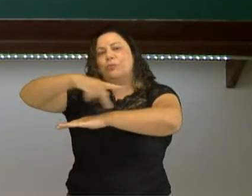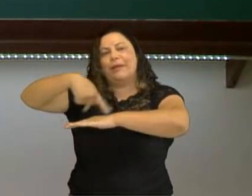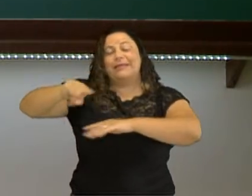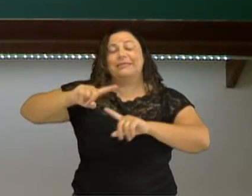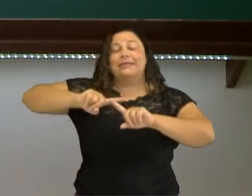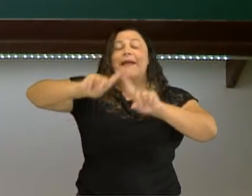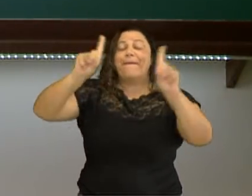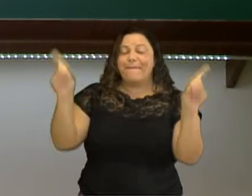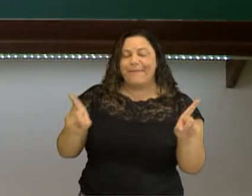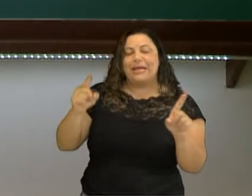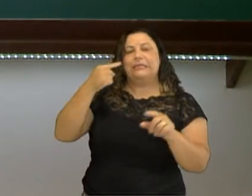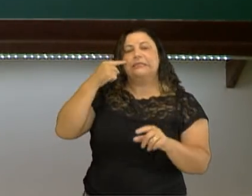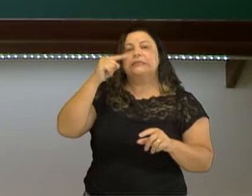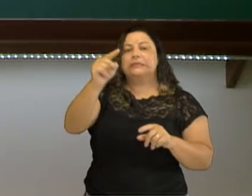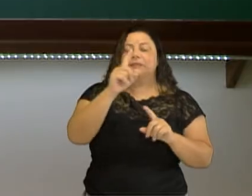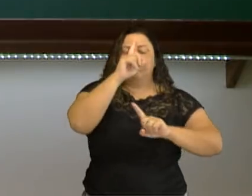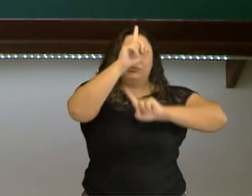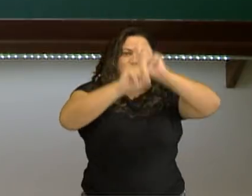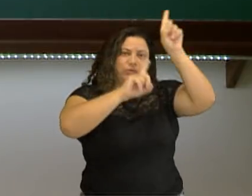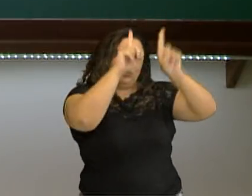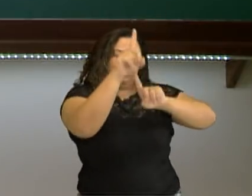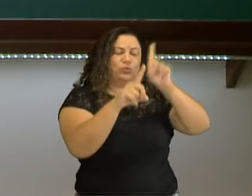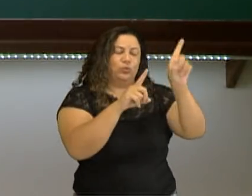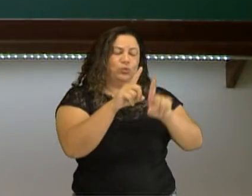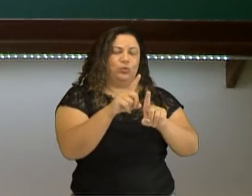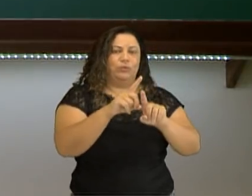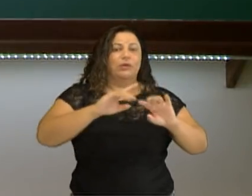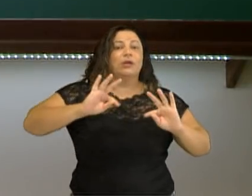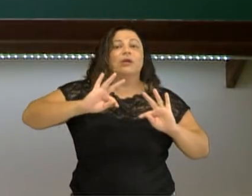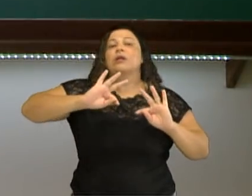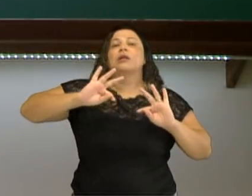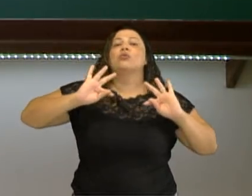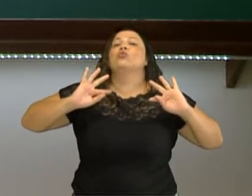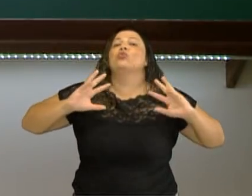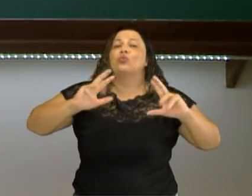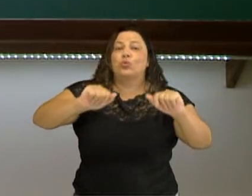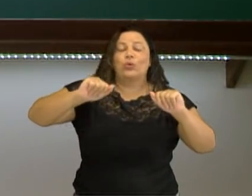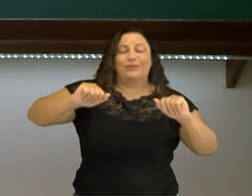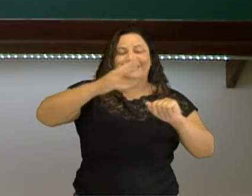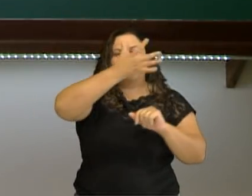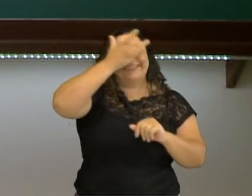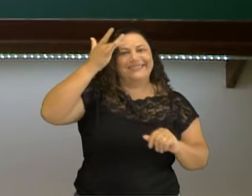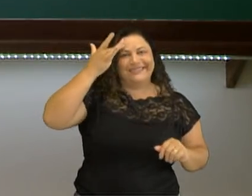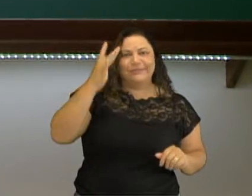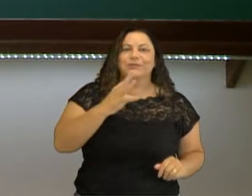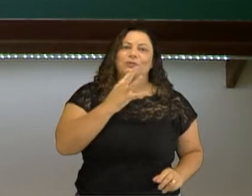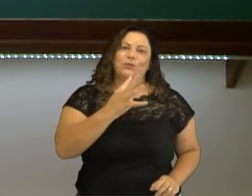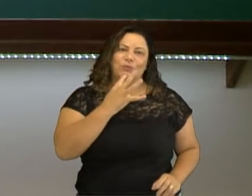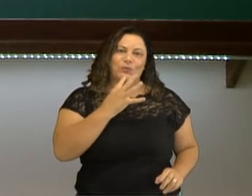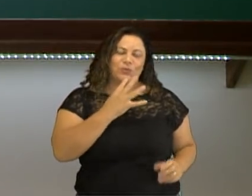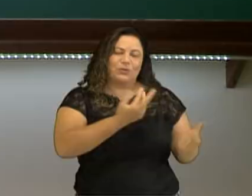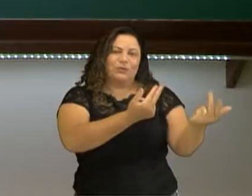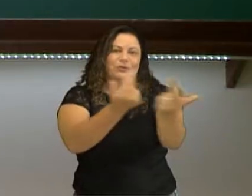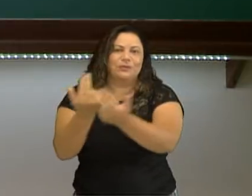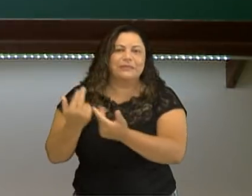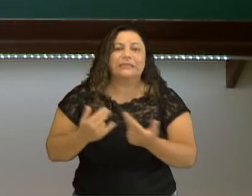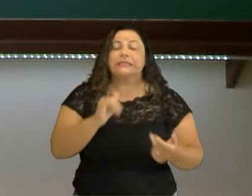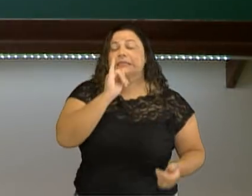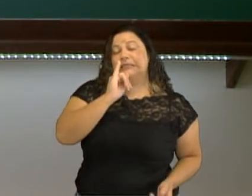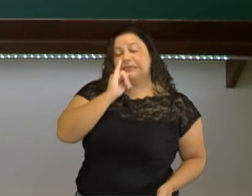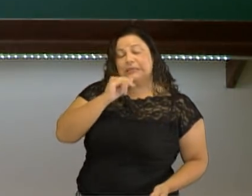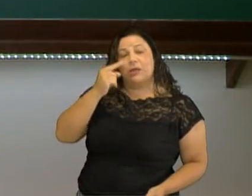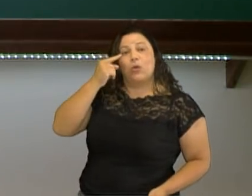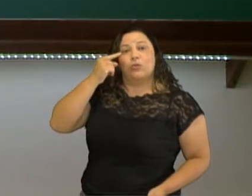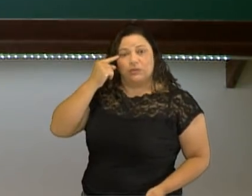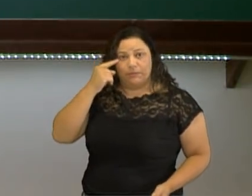específico é importante para que todas as pessoas conheçam os organismos do nosso planeta. Então, se eu chegar no Japão